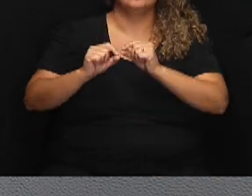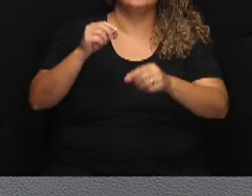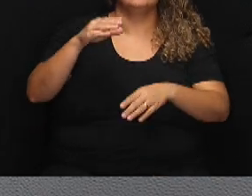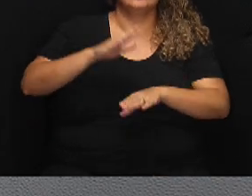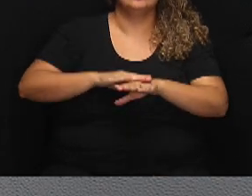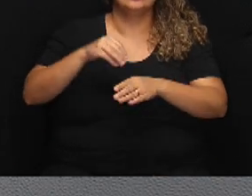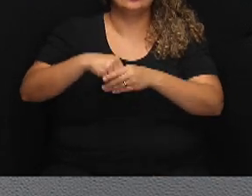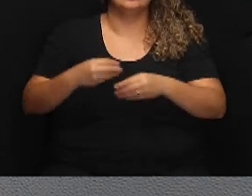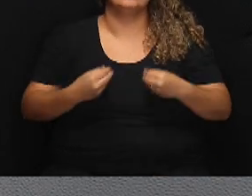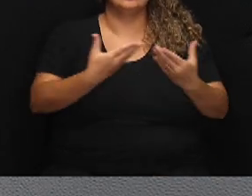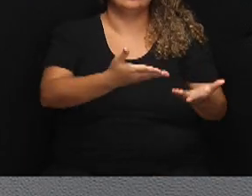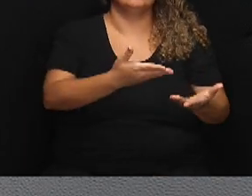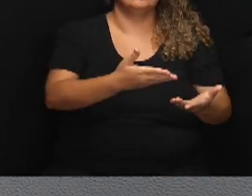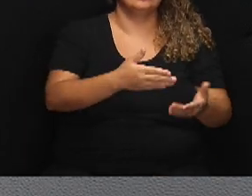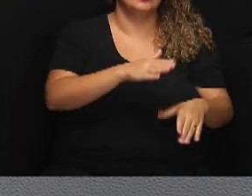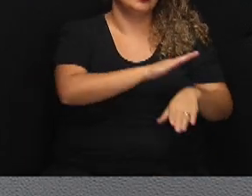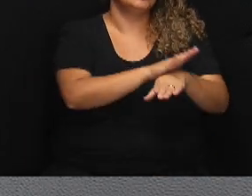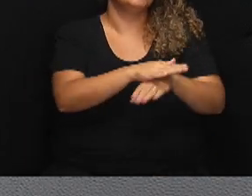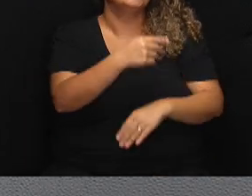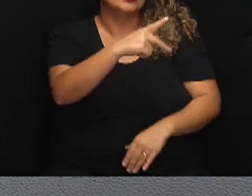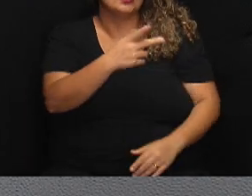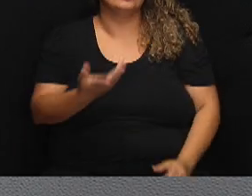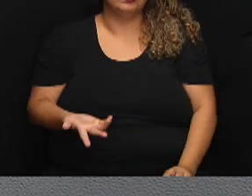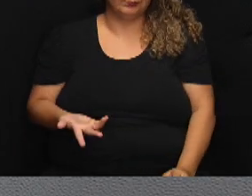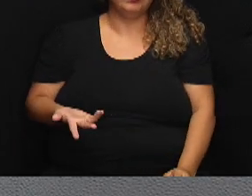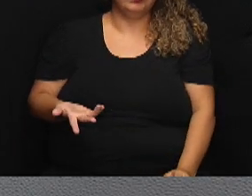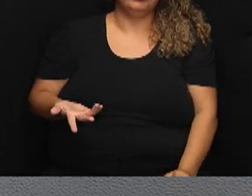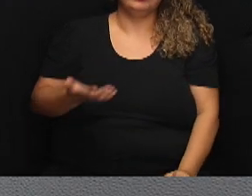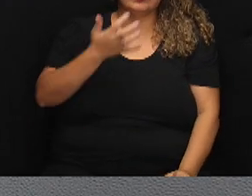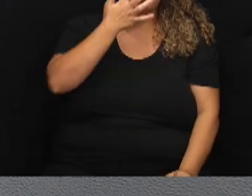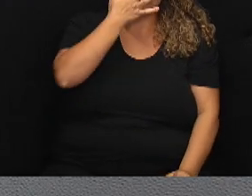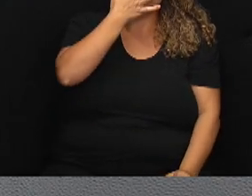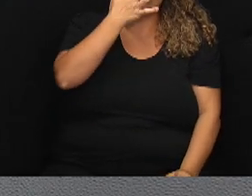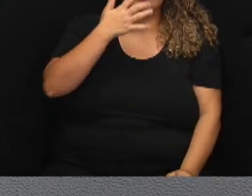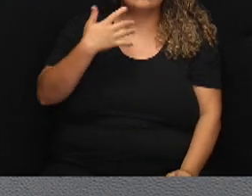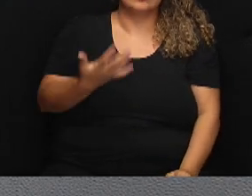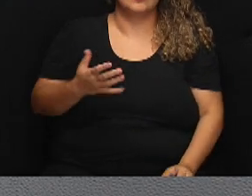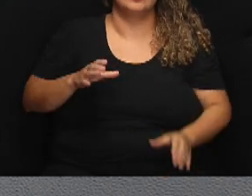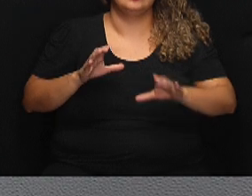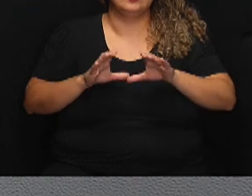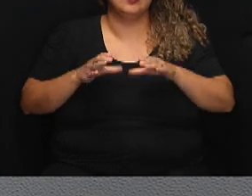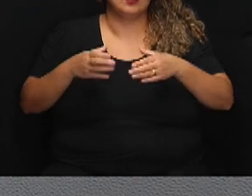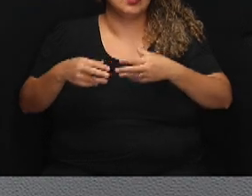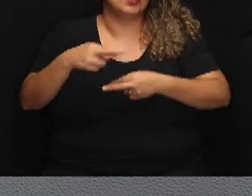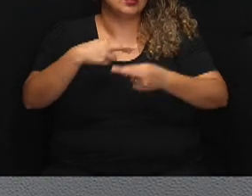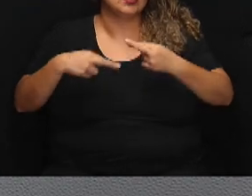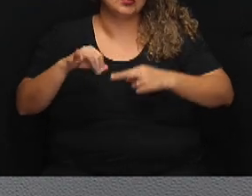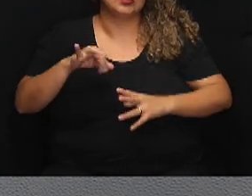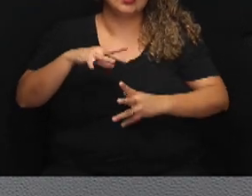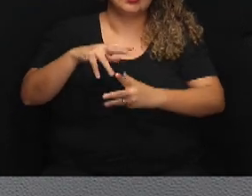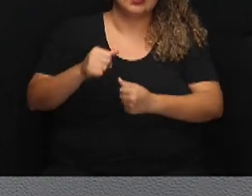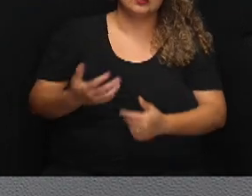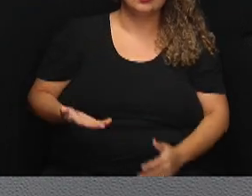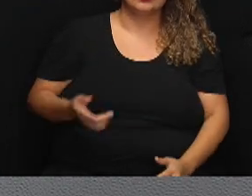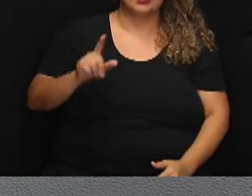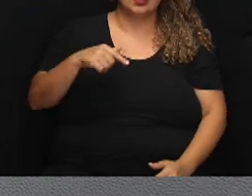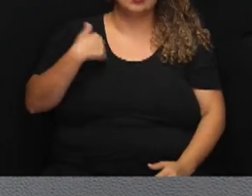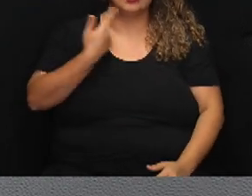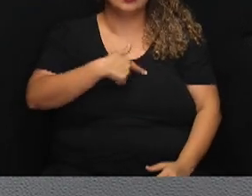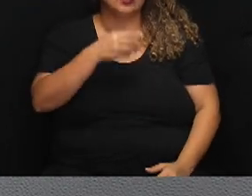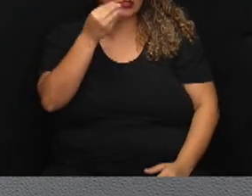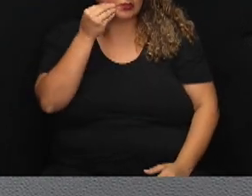também pode mandar para lá? Então, a Comissão, né, de Relações Internacionais é para a gente